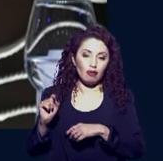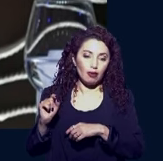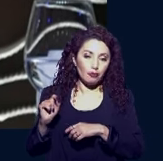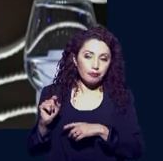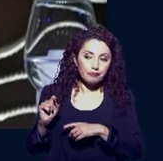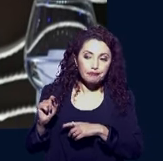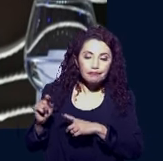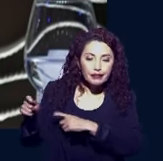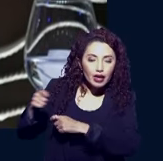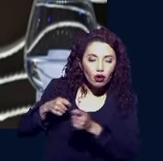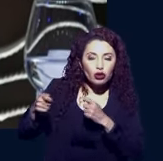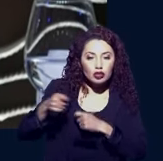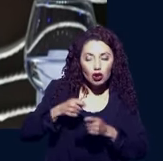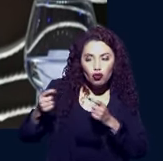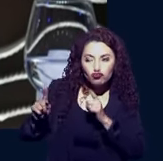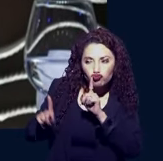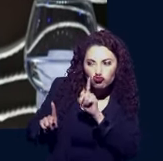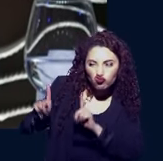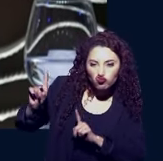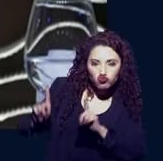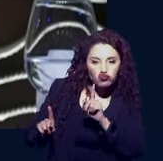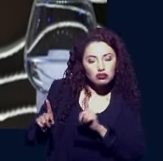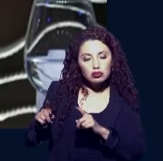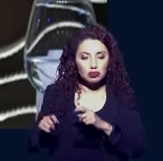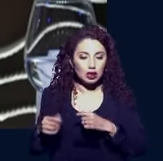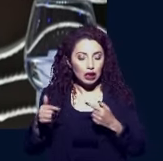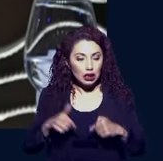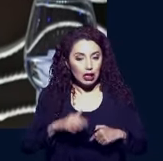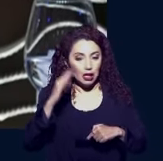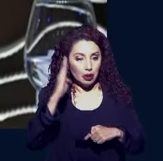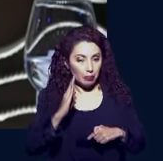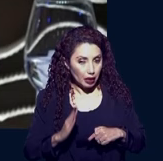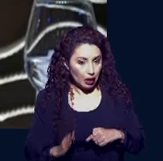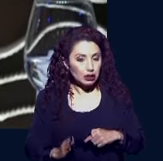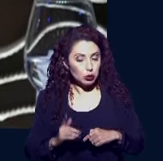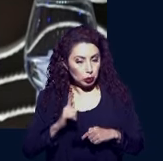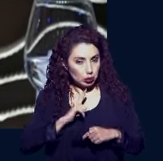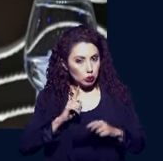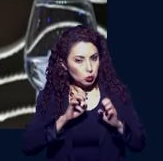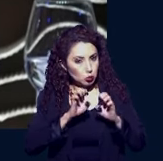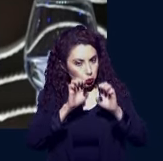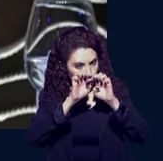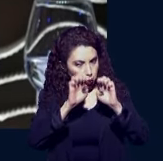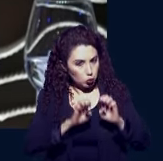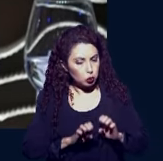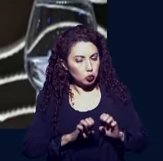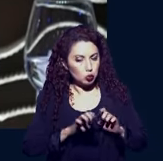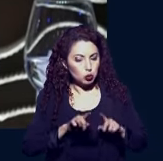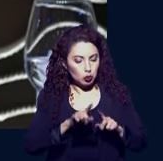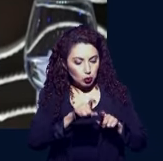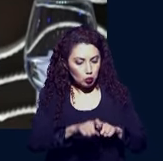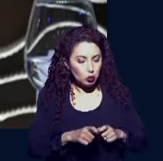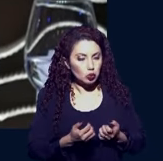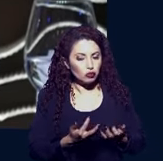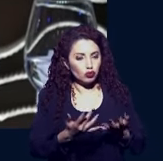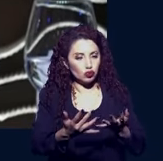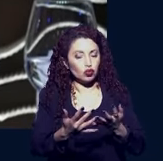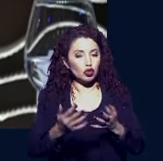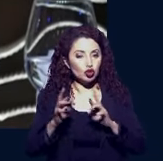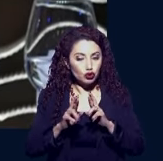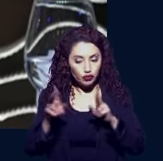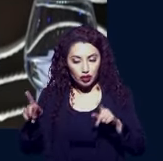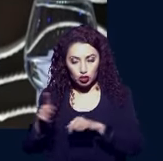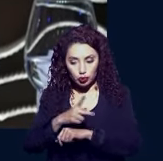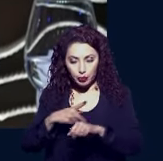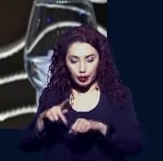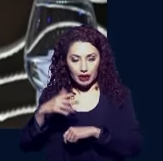nós temos de infraestrutura a nossa pra gente chegar até a nossa agricultura diferente da Argentina que tem um país com uma